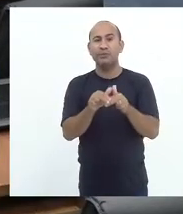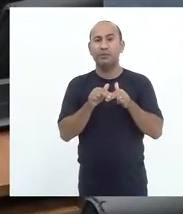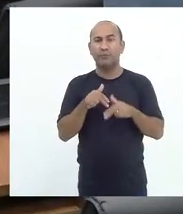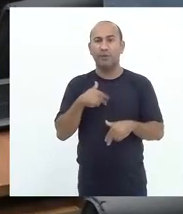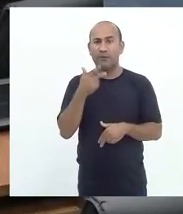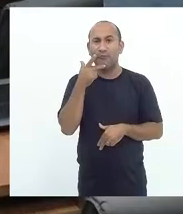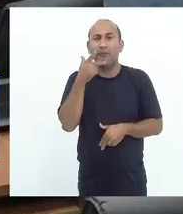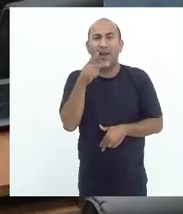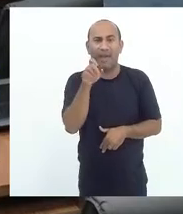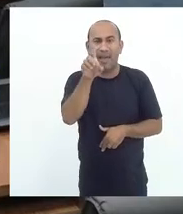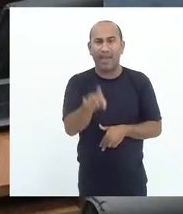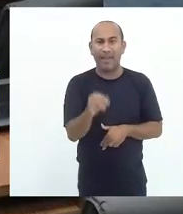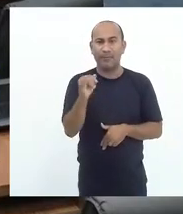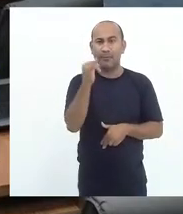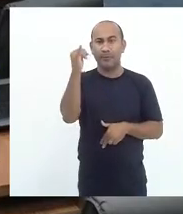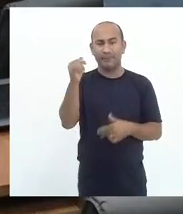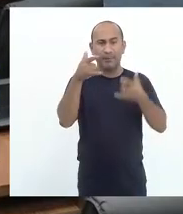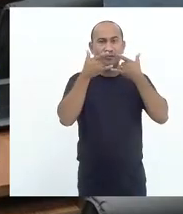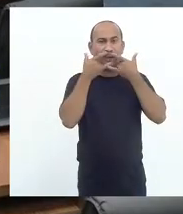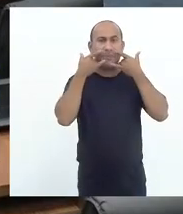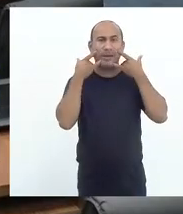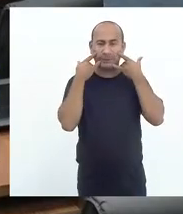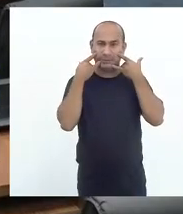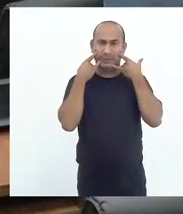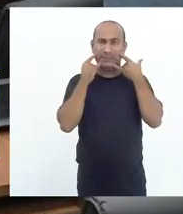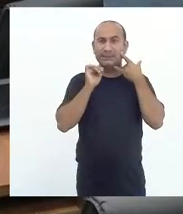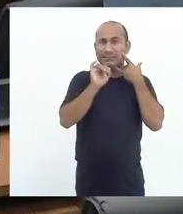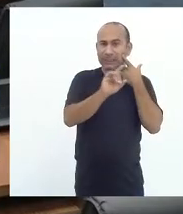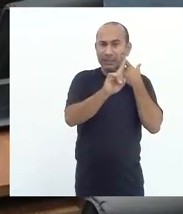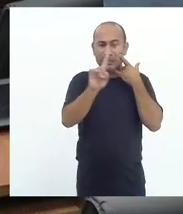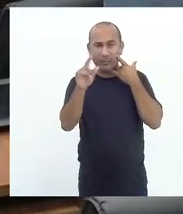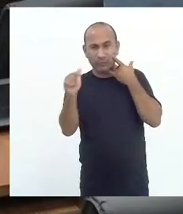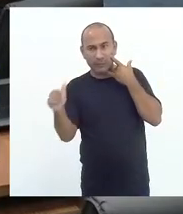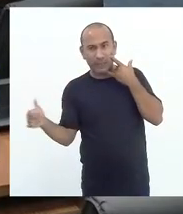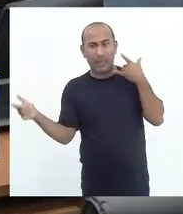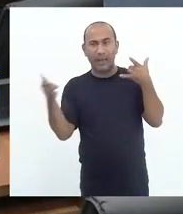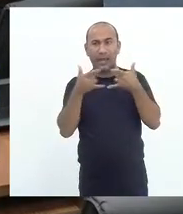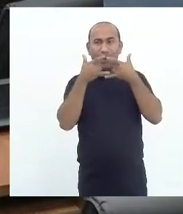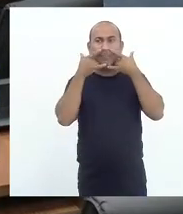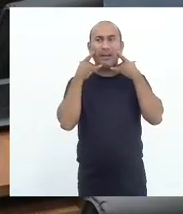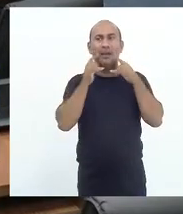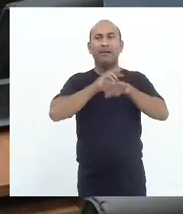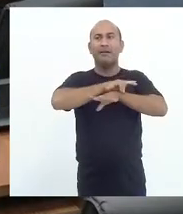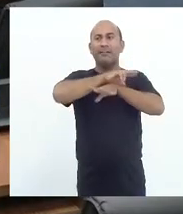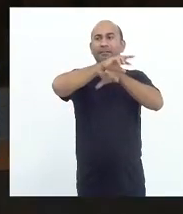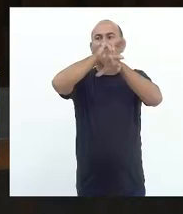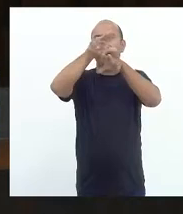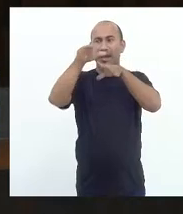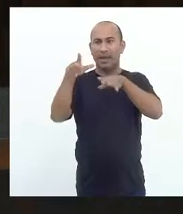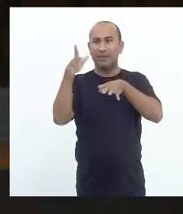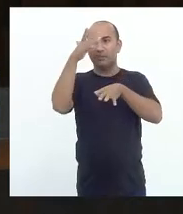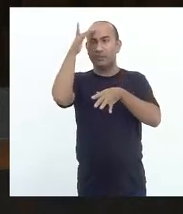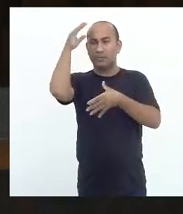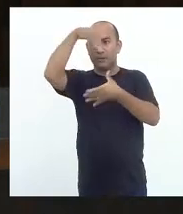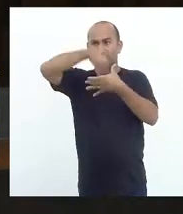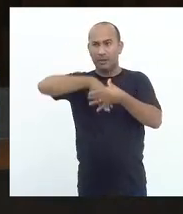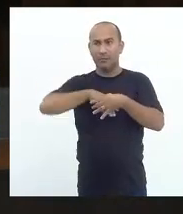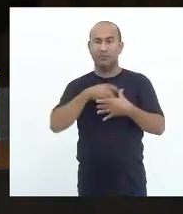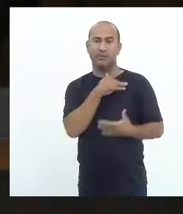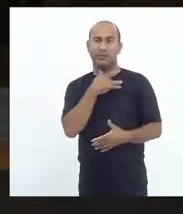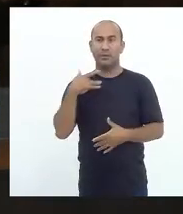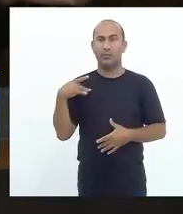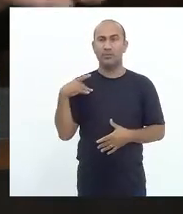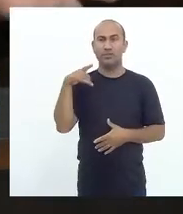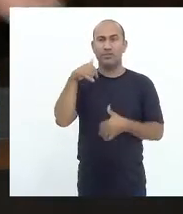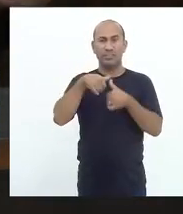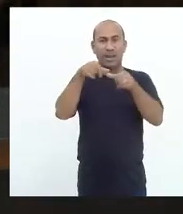é fundamental a máscara. Se assim não fosse, deputado, vários dos profissionais de saúde que estão lá